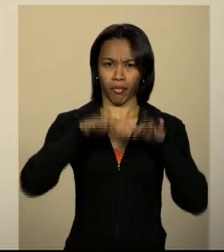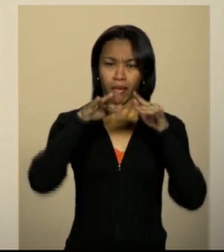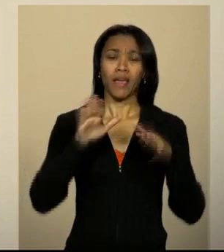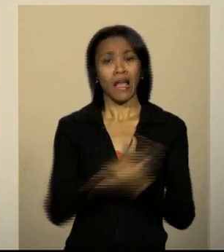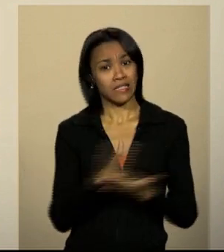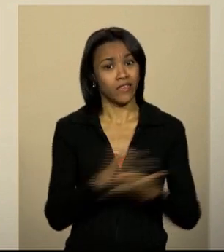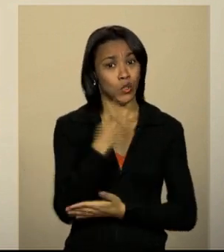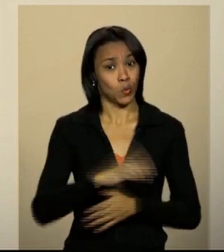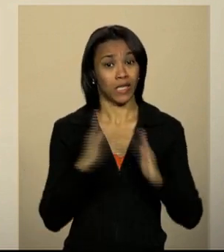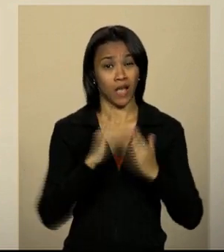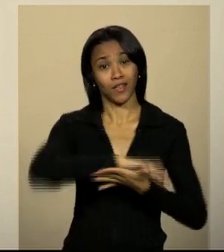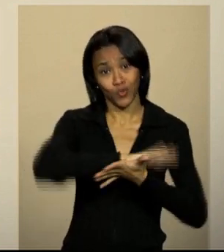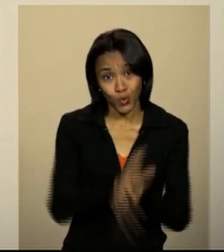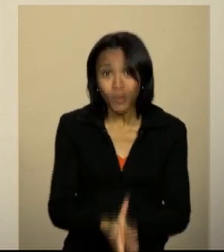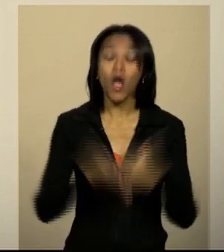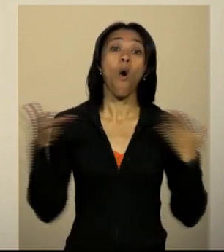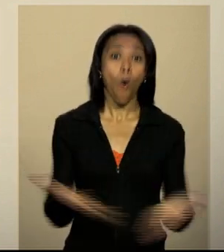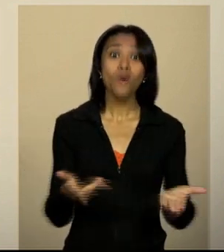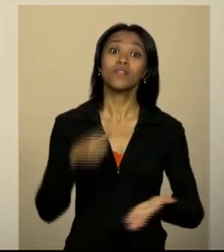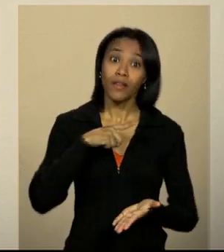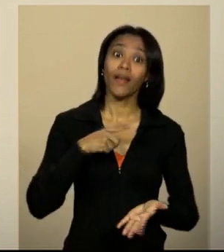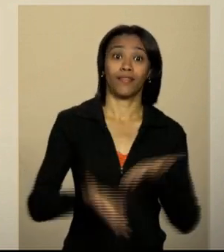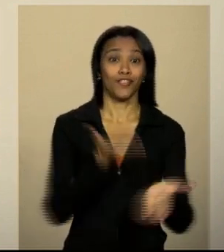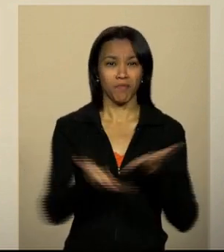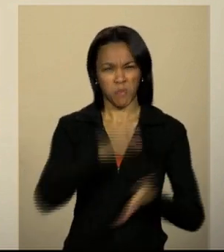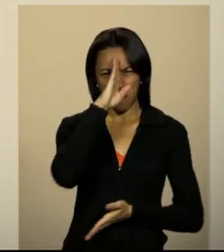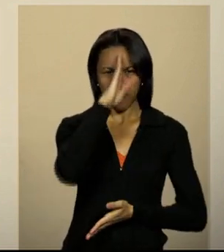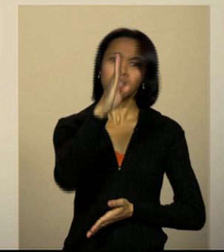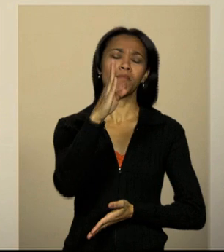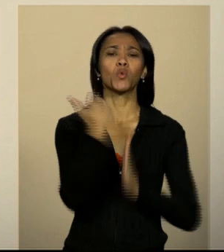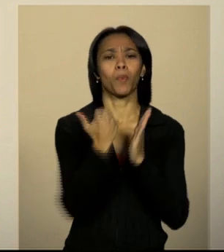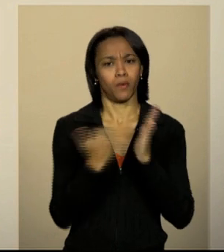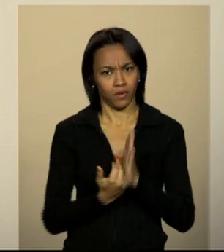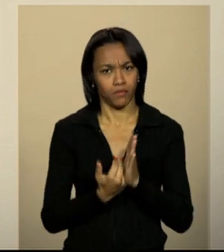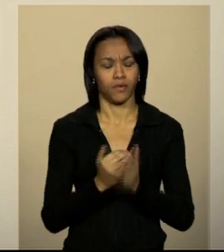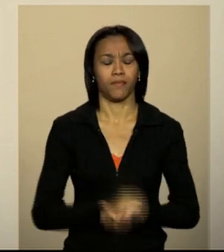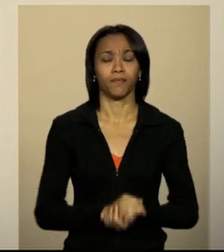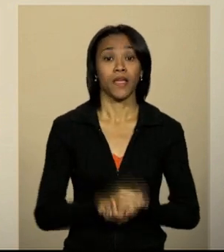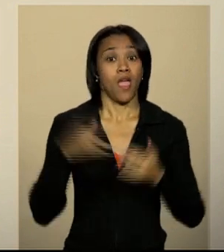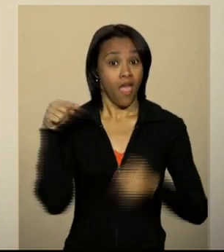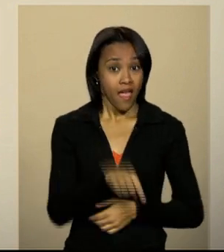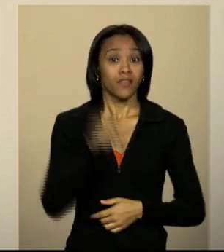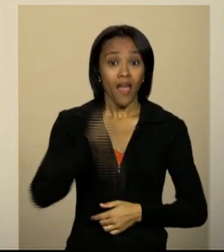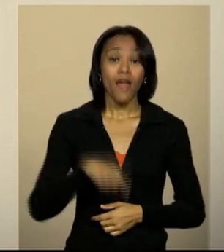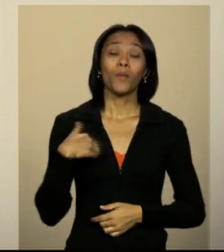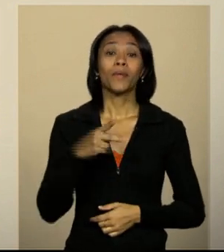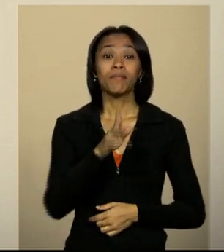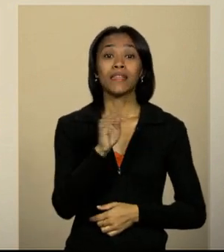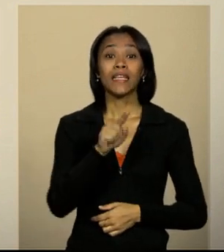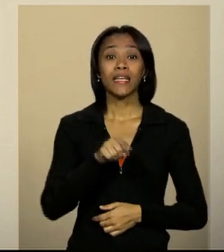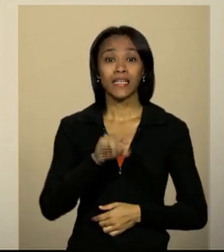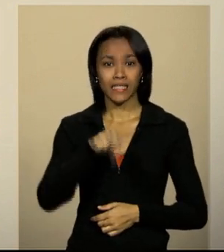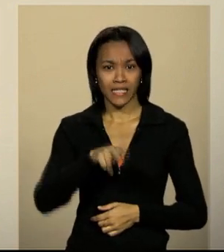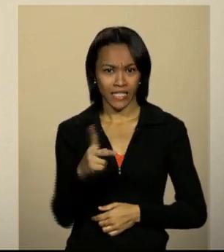tinham suas casas destruídas hoje são atendidas com prioridade no Minha Casa Minha Vida Esse foi o caso da